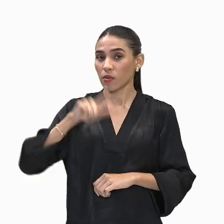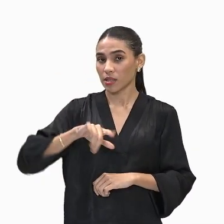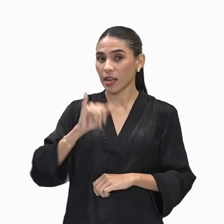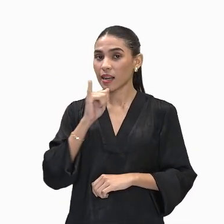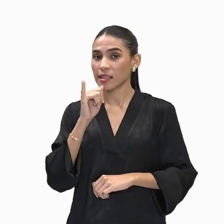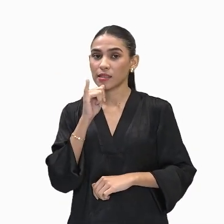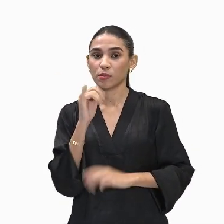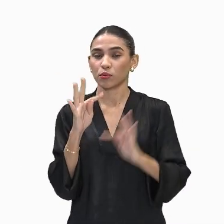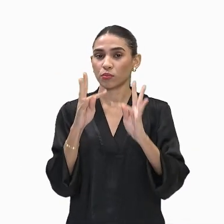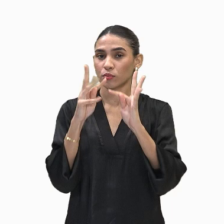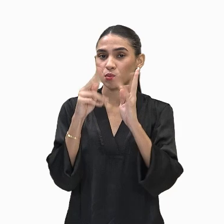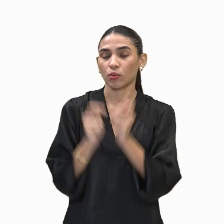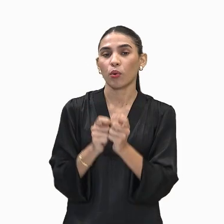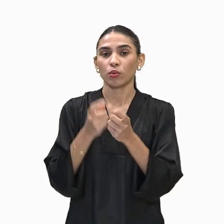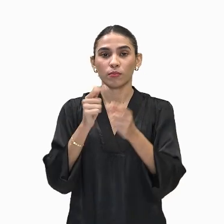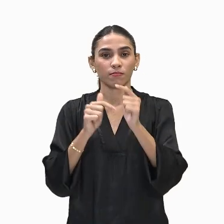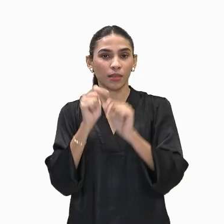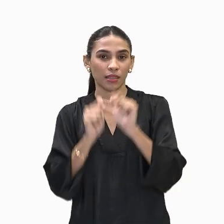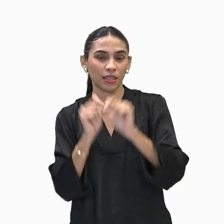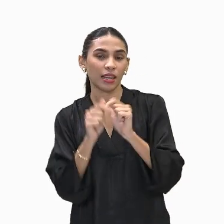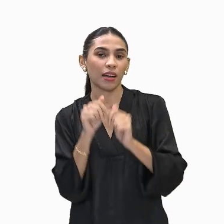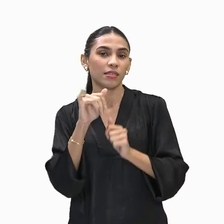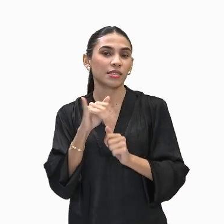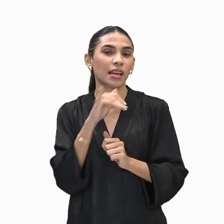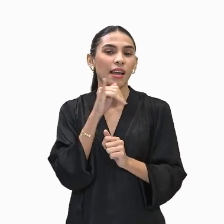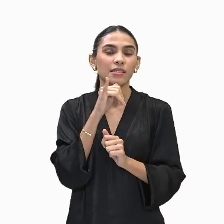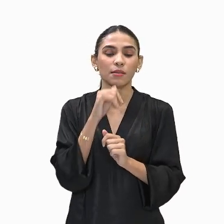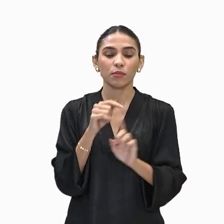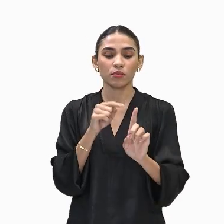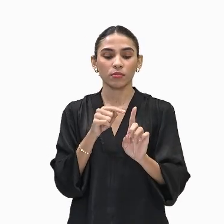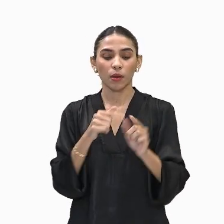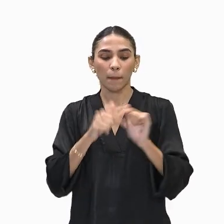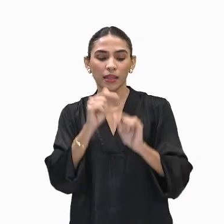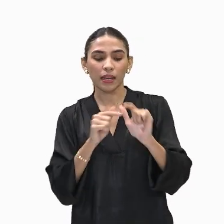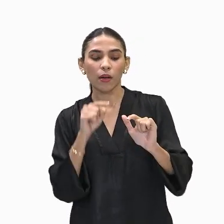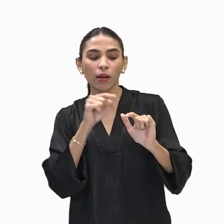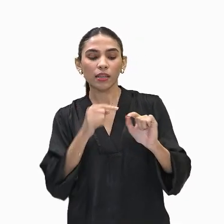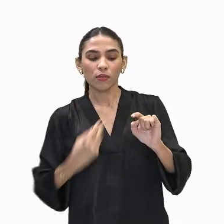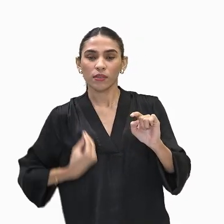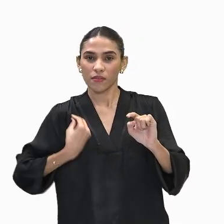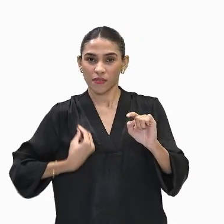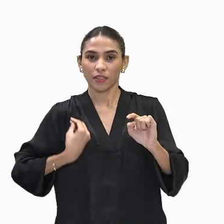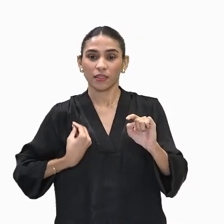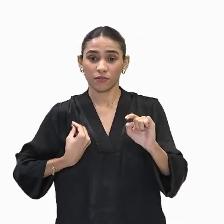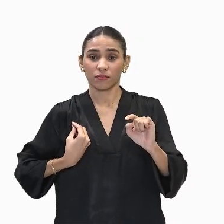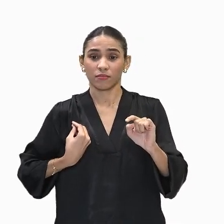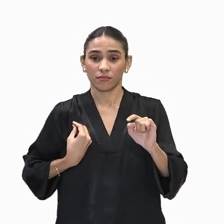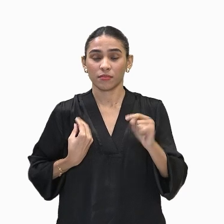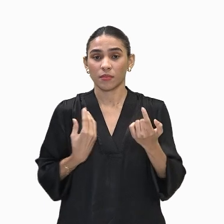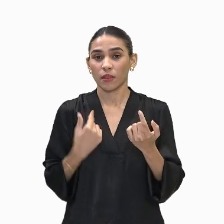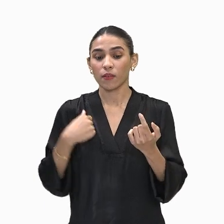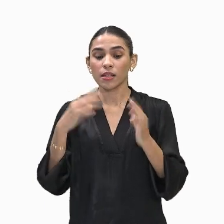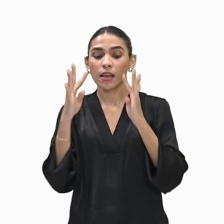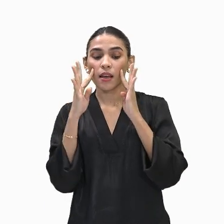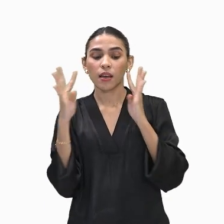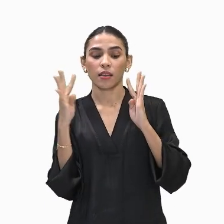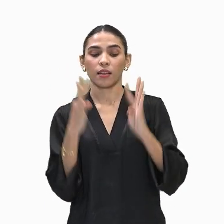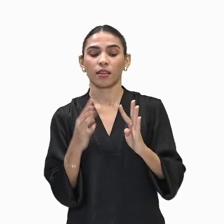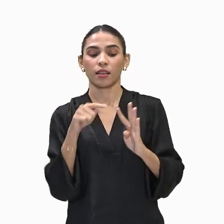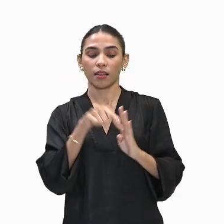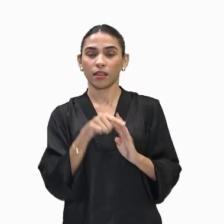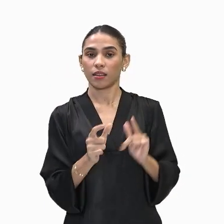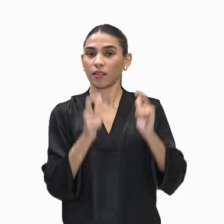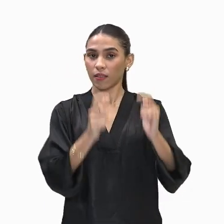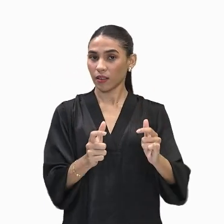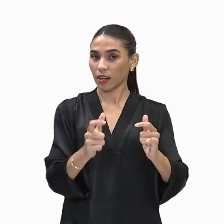uma posse, é como se estivesse dando vida para aquele lugar. Assim, chamando a atenção para o lugar